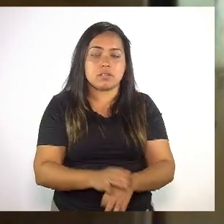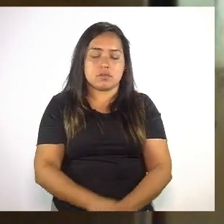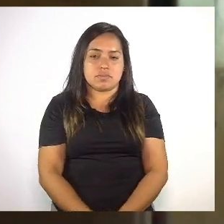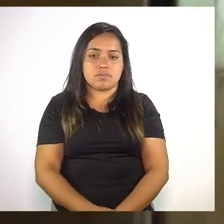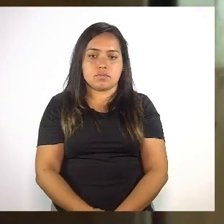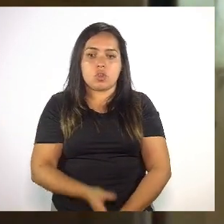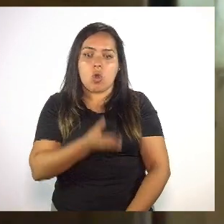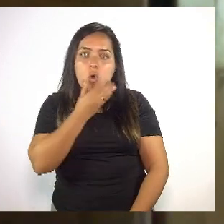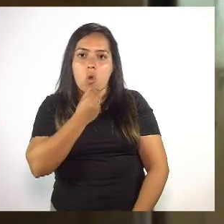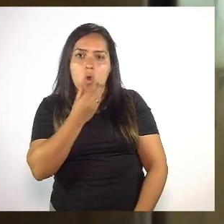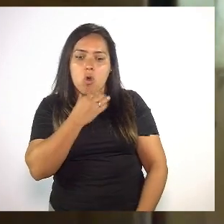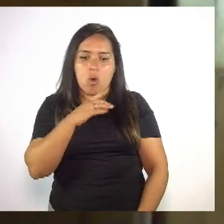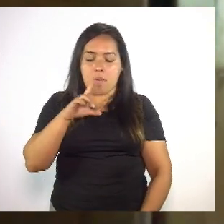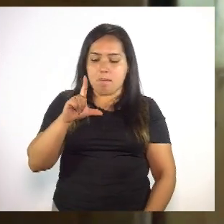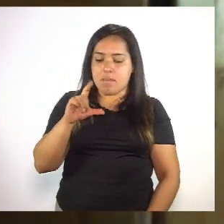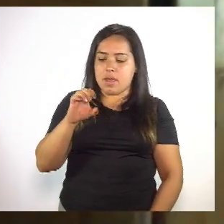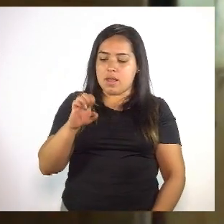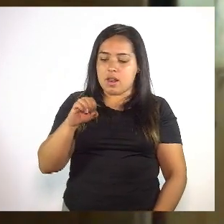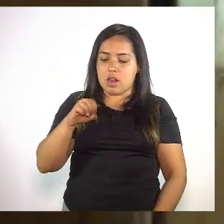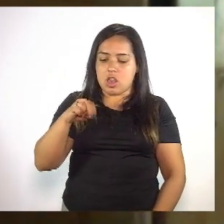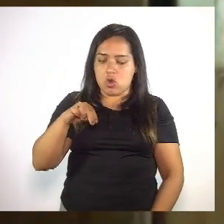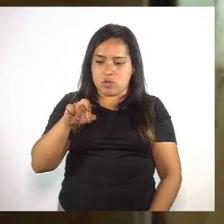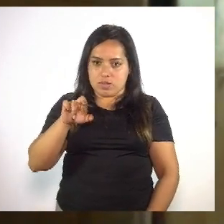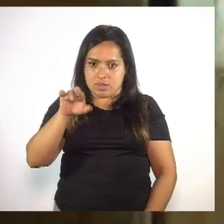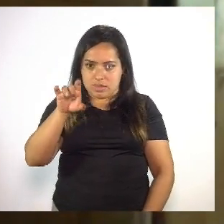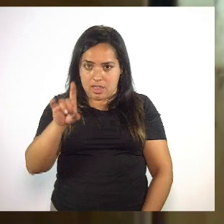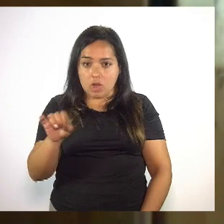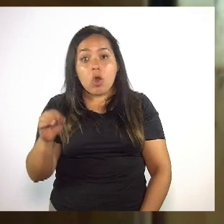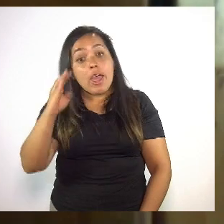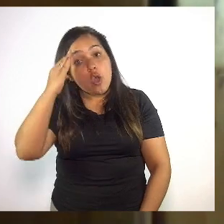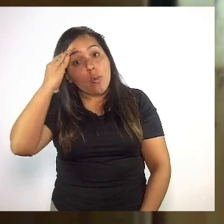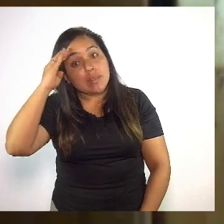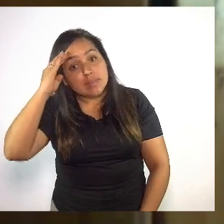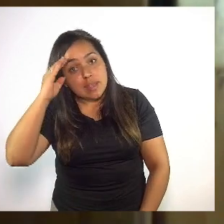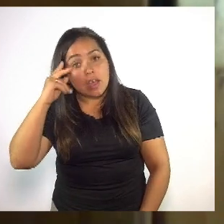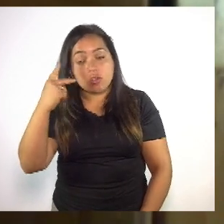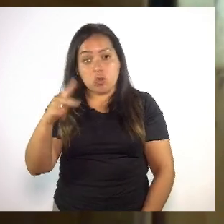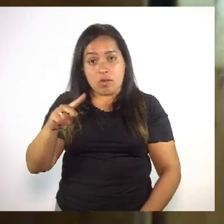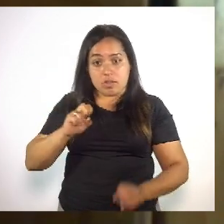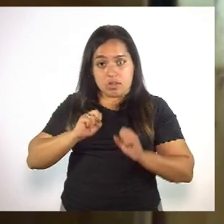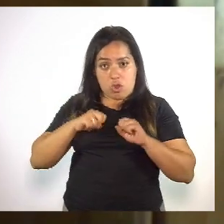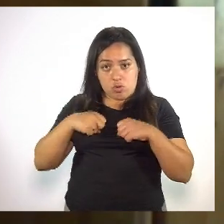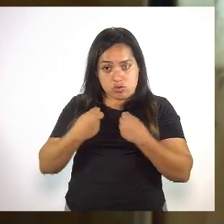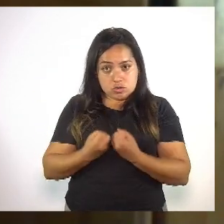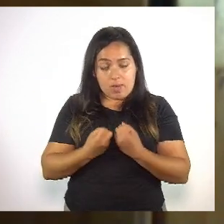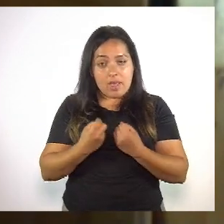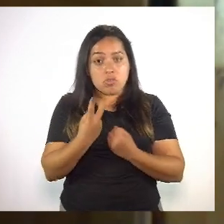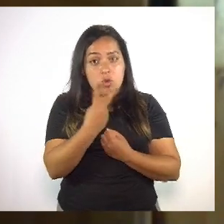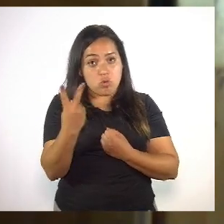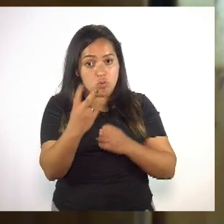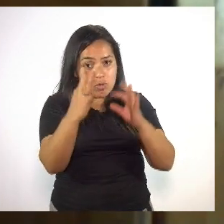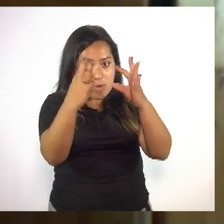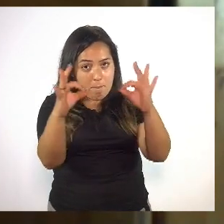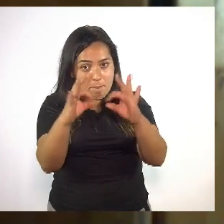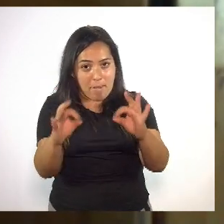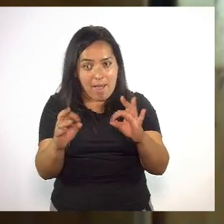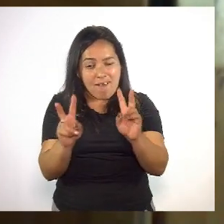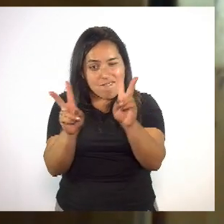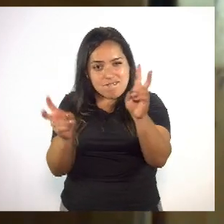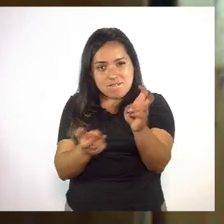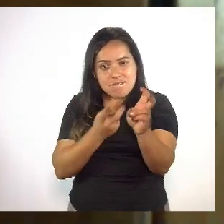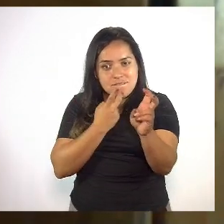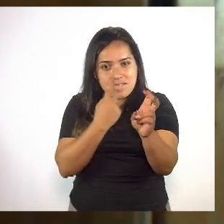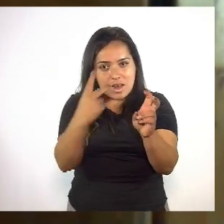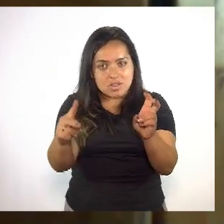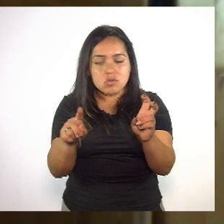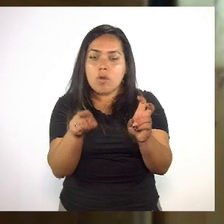Doutor Leonardo Lobo, eu entendo o seu esforço, e eu aqui registrei dois trechos da sua fala. O senhor